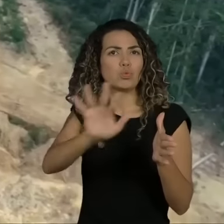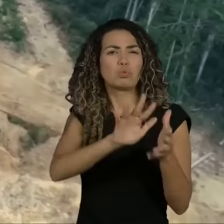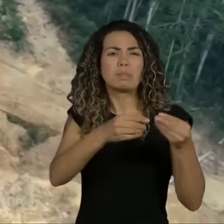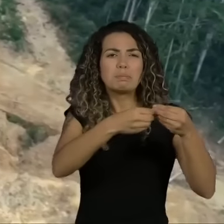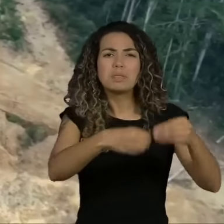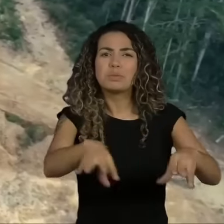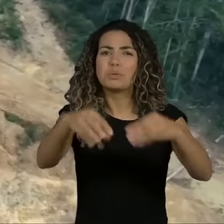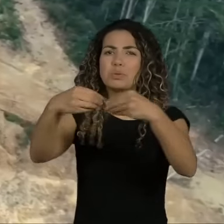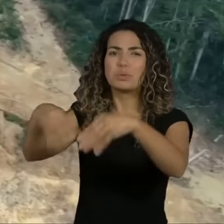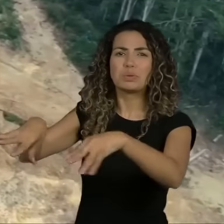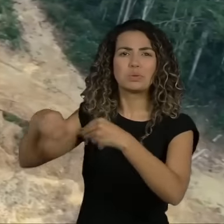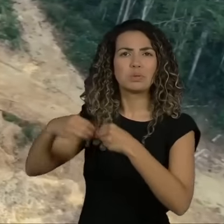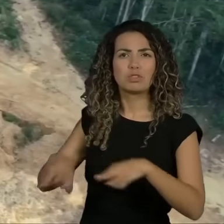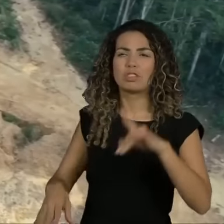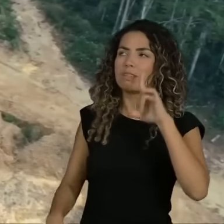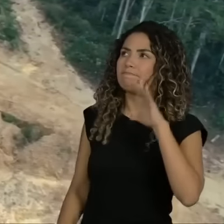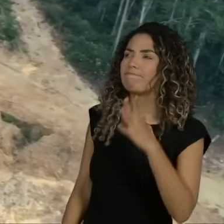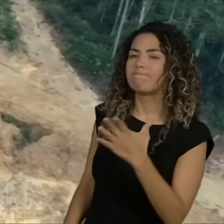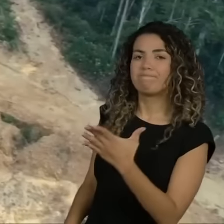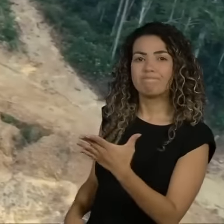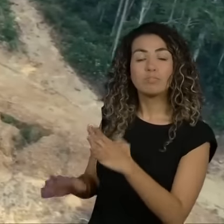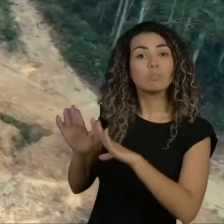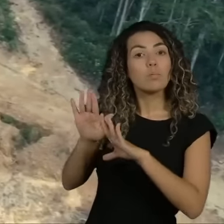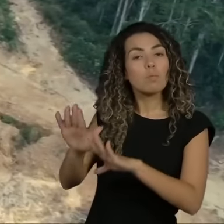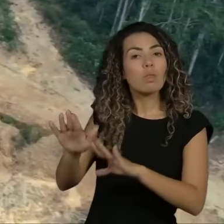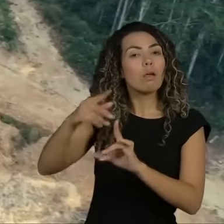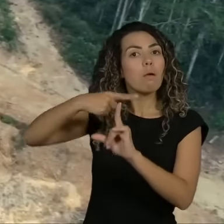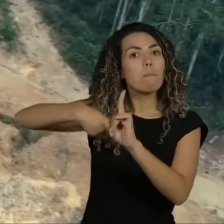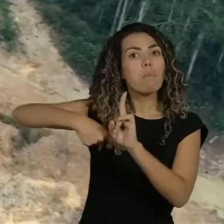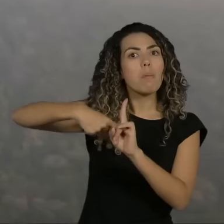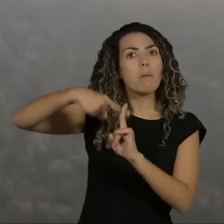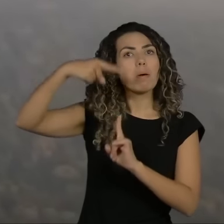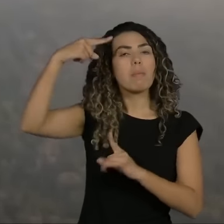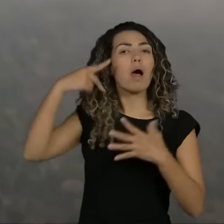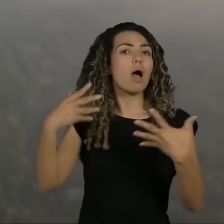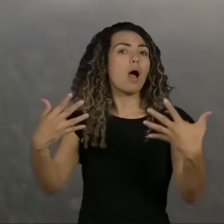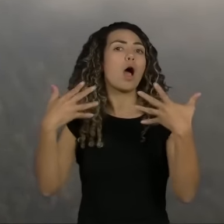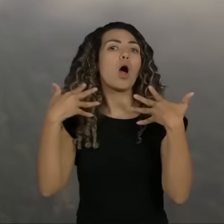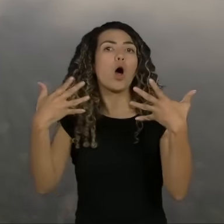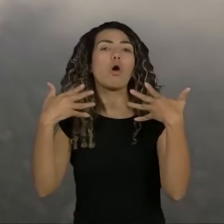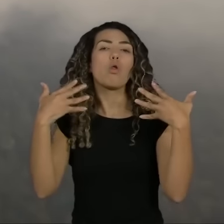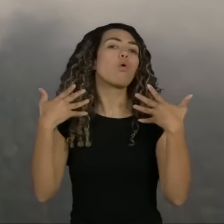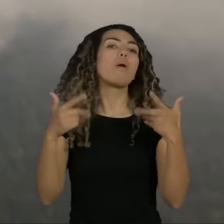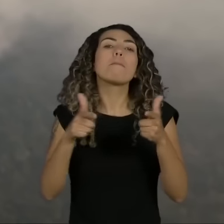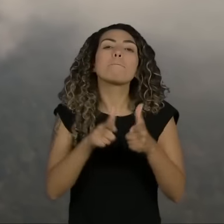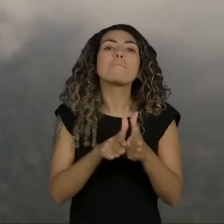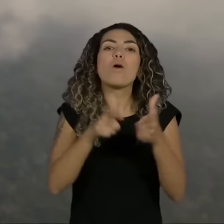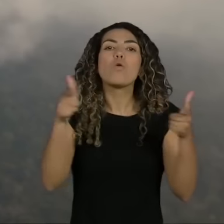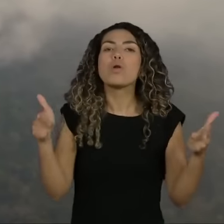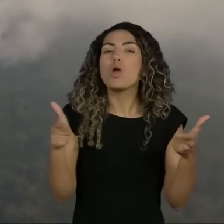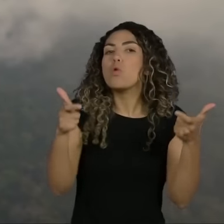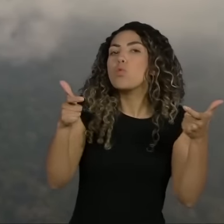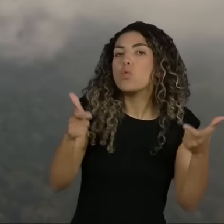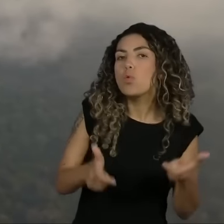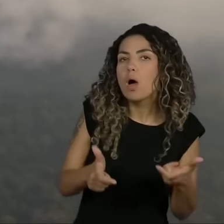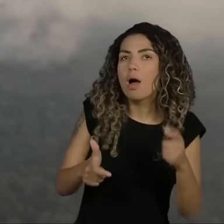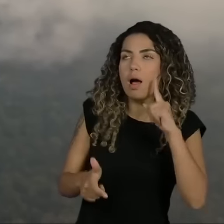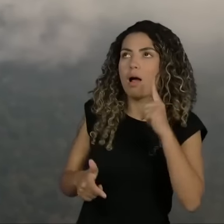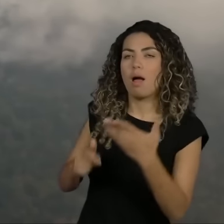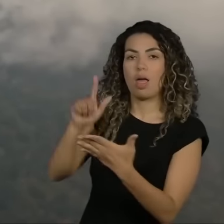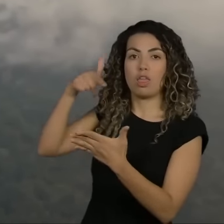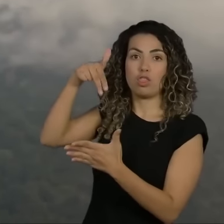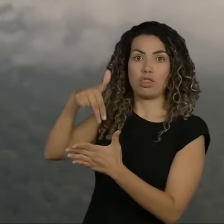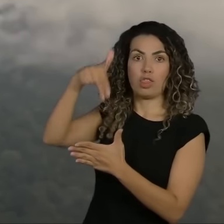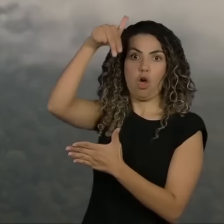nativa. Mas a concentração de temperaturas extremas ficou numa faixa preservada mais ao